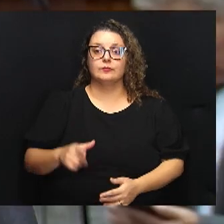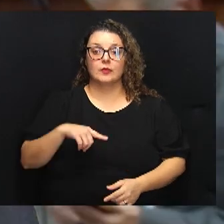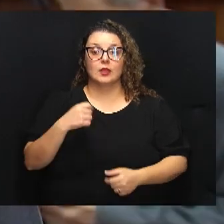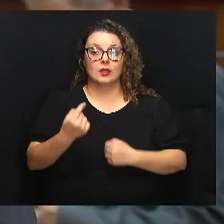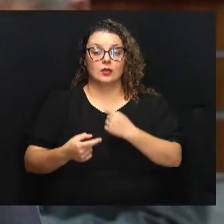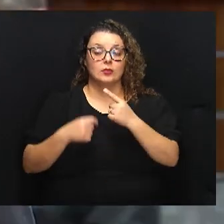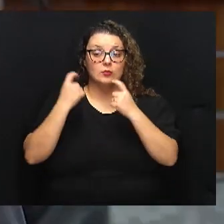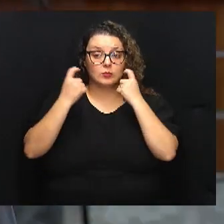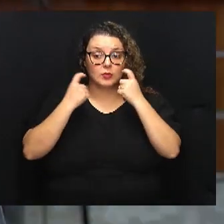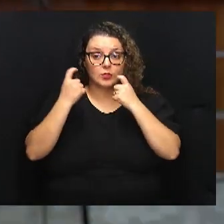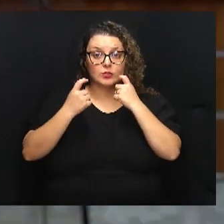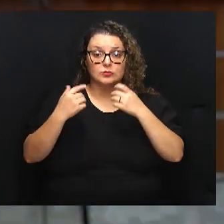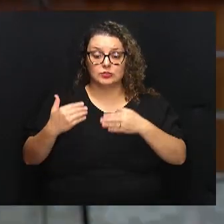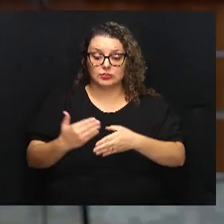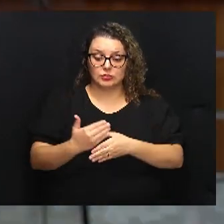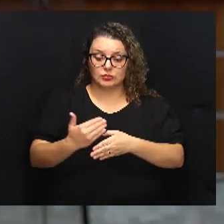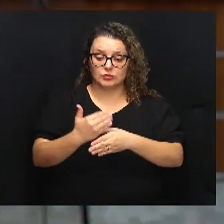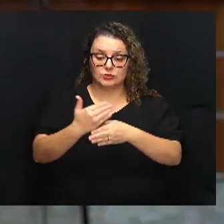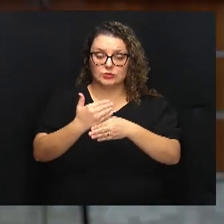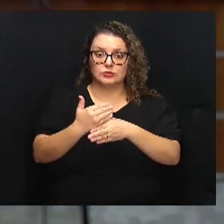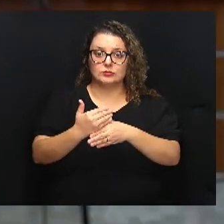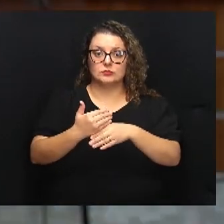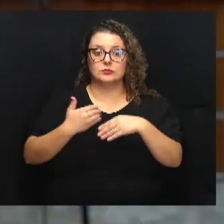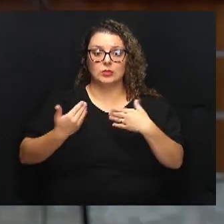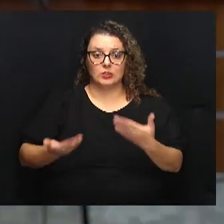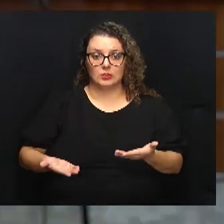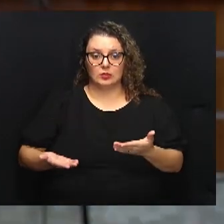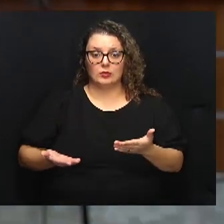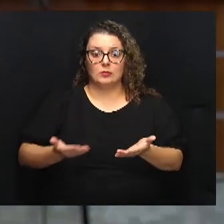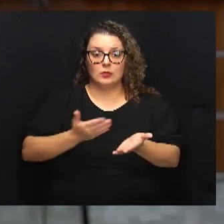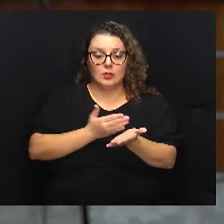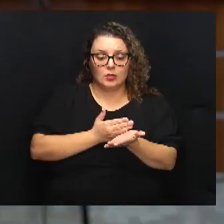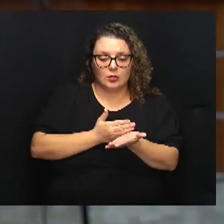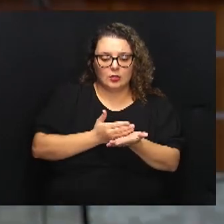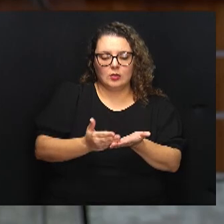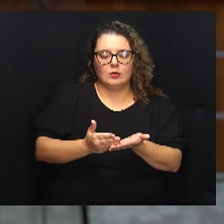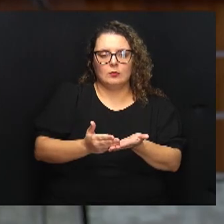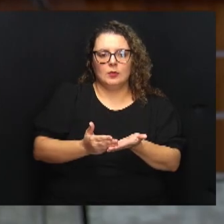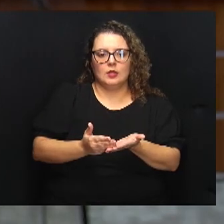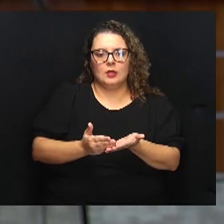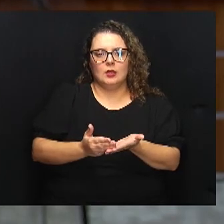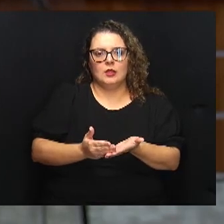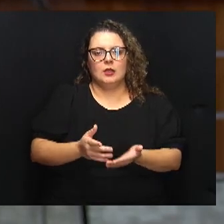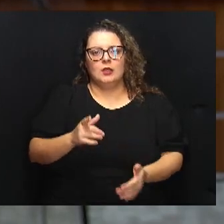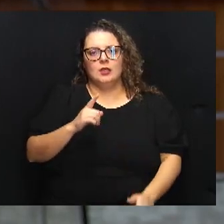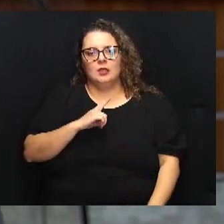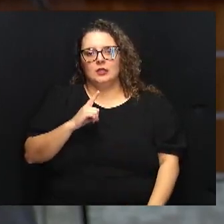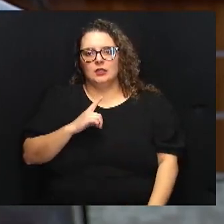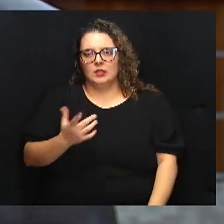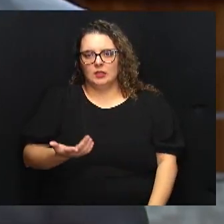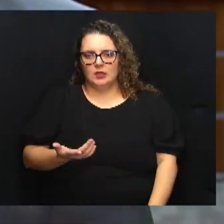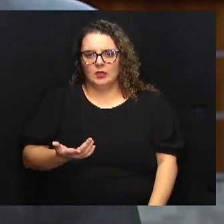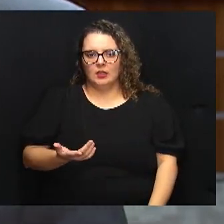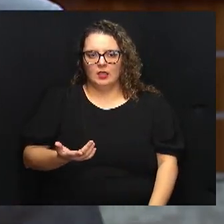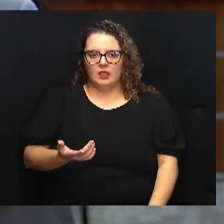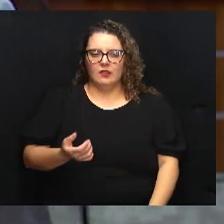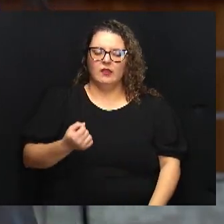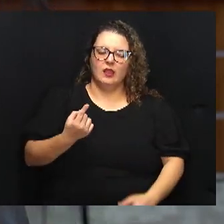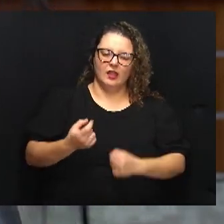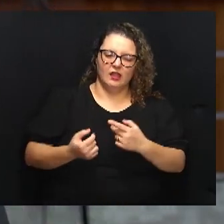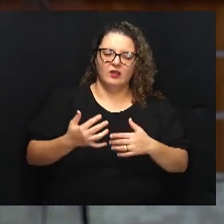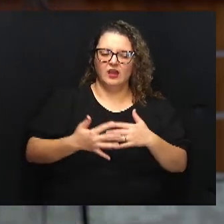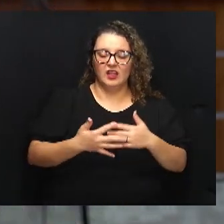preocupação de construções que eram para ser iniciada, houve algum tipo de empecilho que não